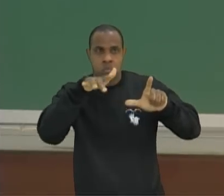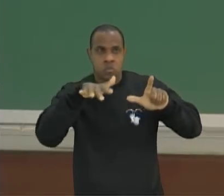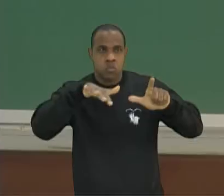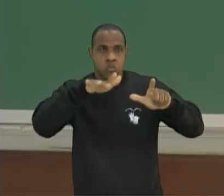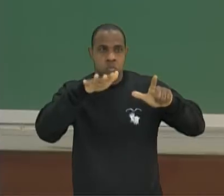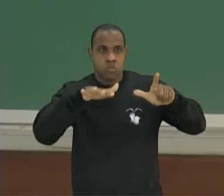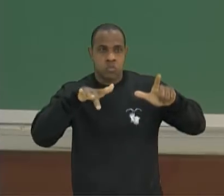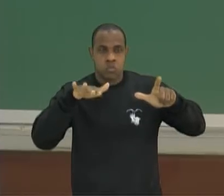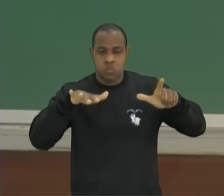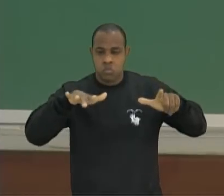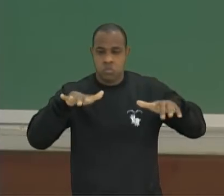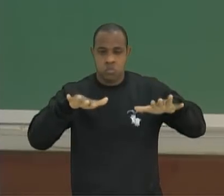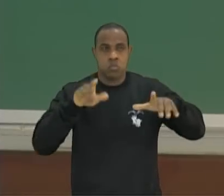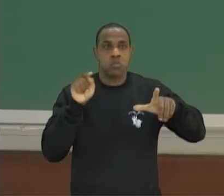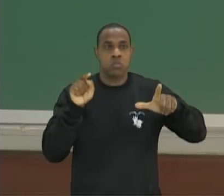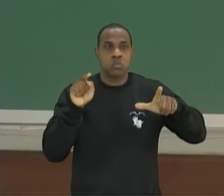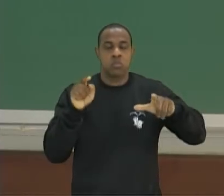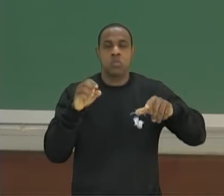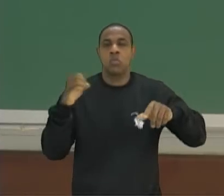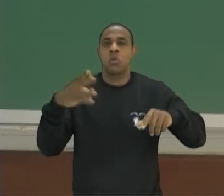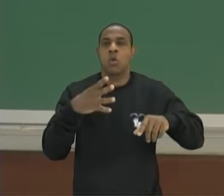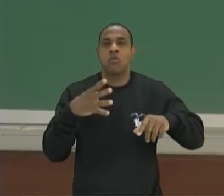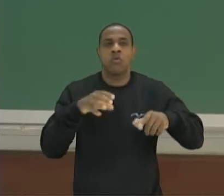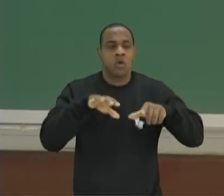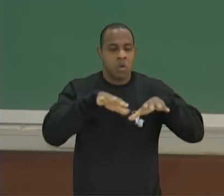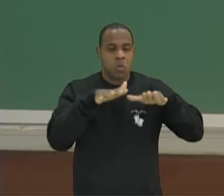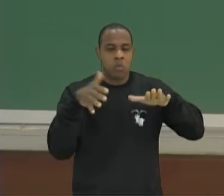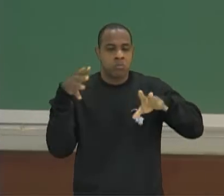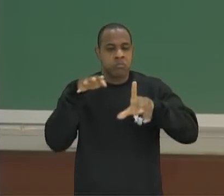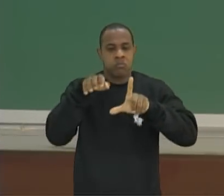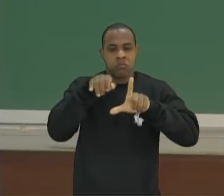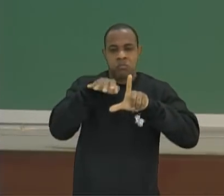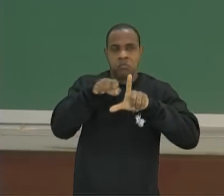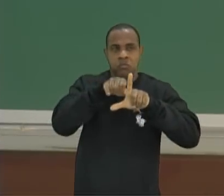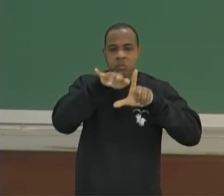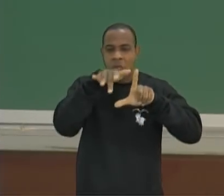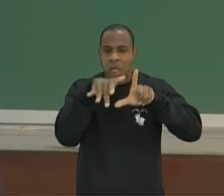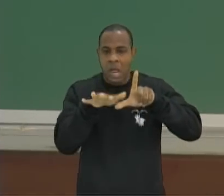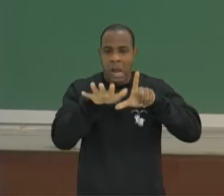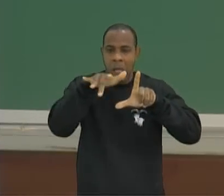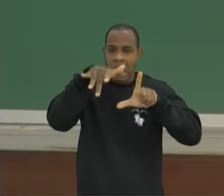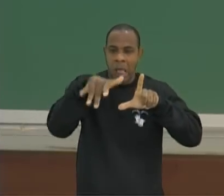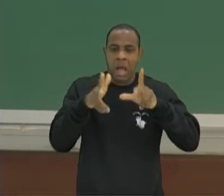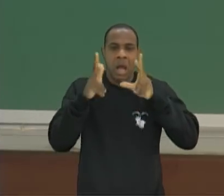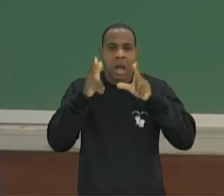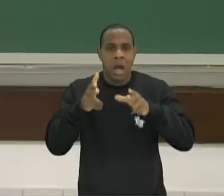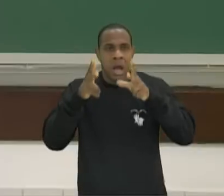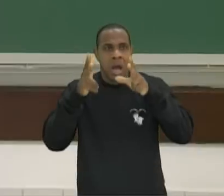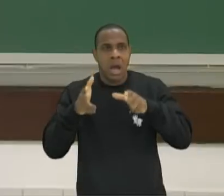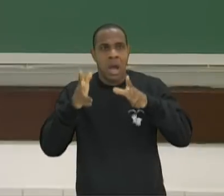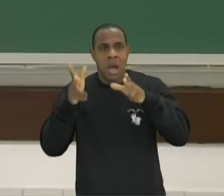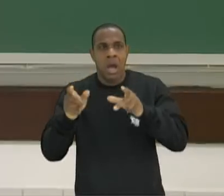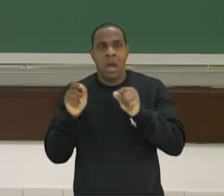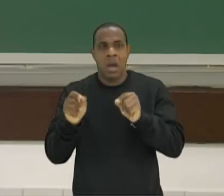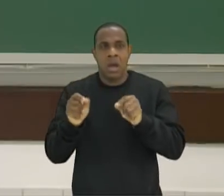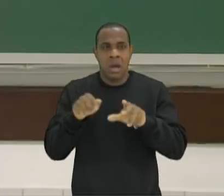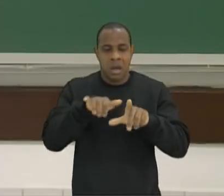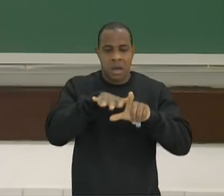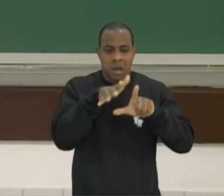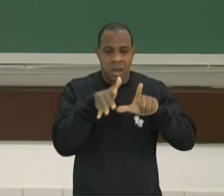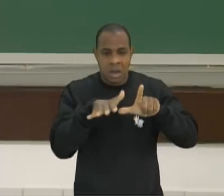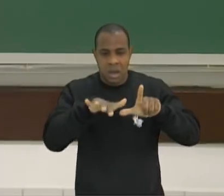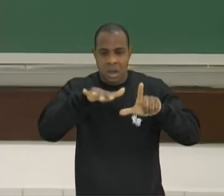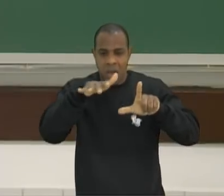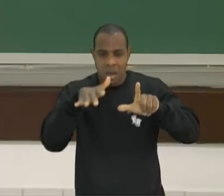fonte, gerando novas ondas de mesma frequência e comprimento de onda. Esse princípio é atribuído a